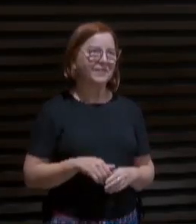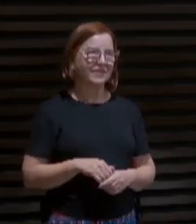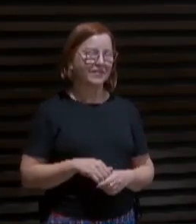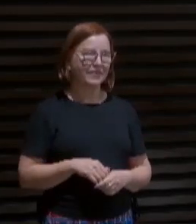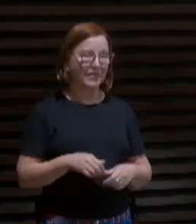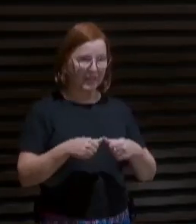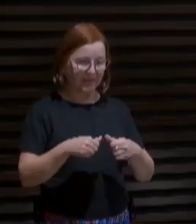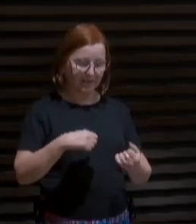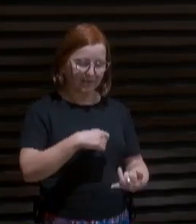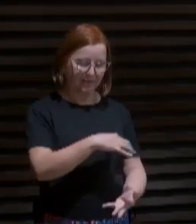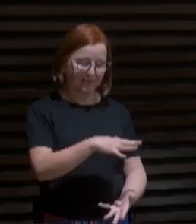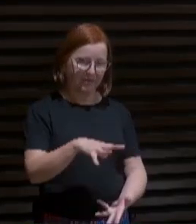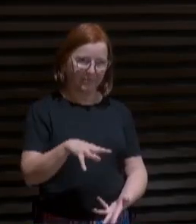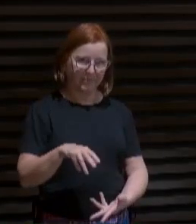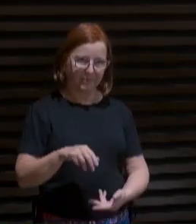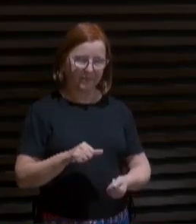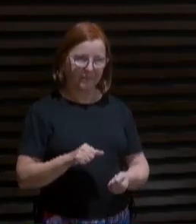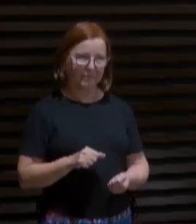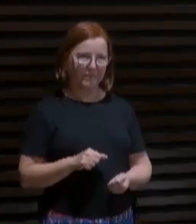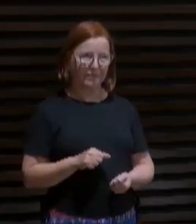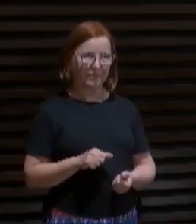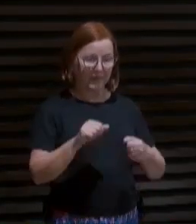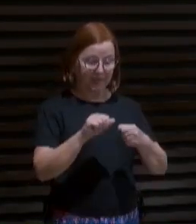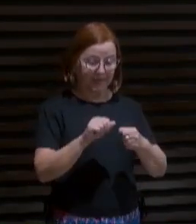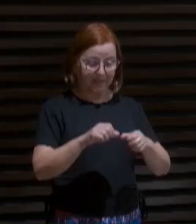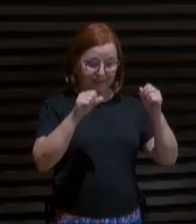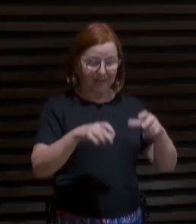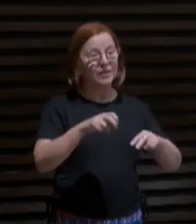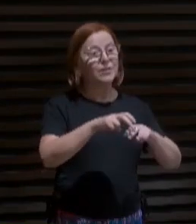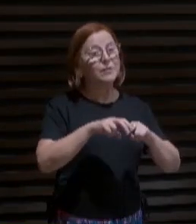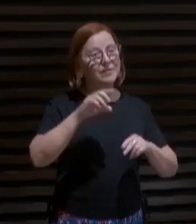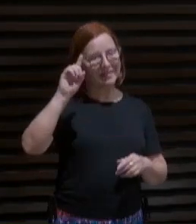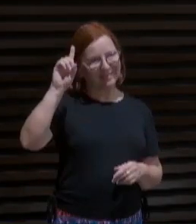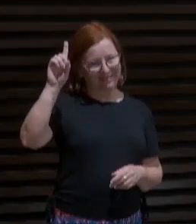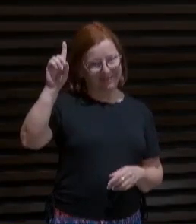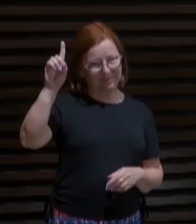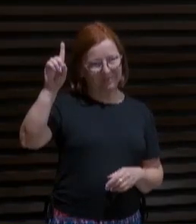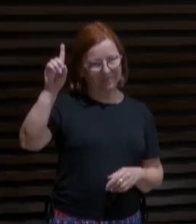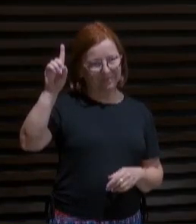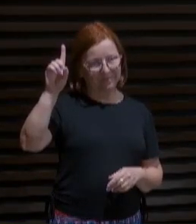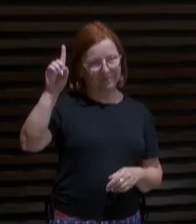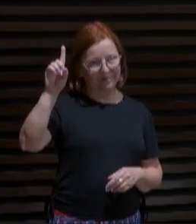Este mundo foi criado por Deus.